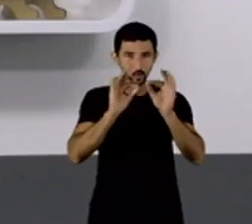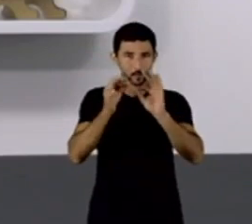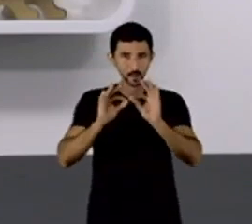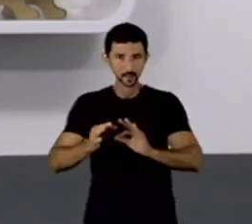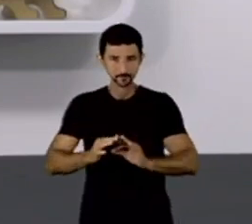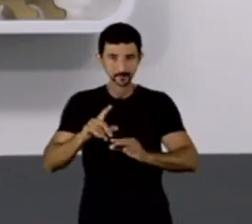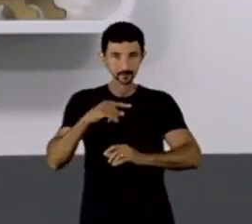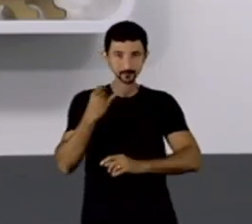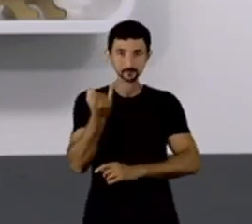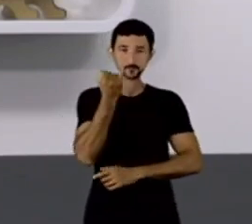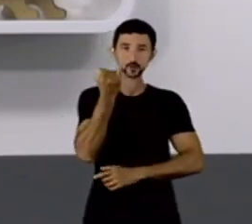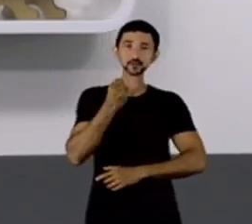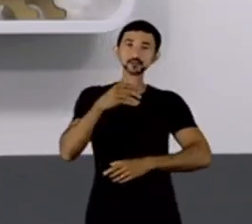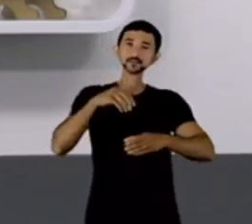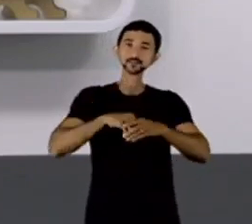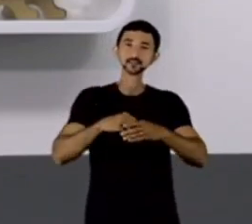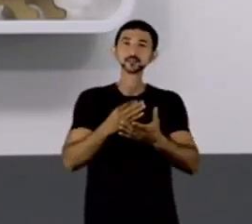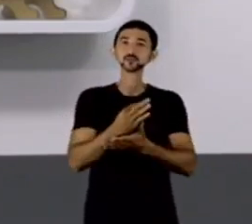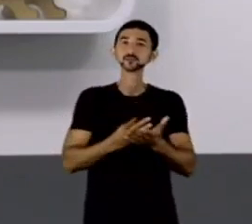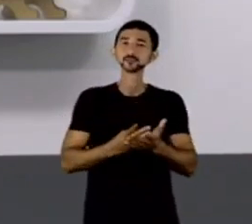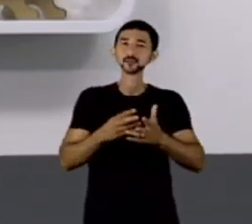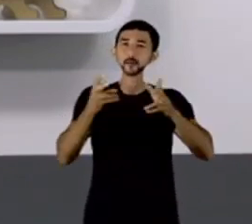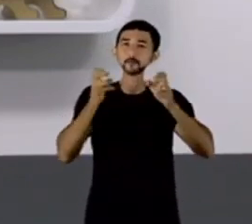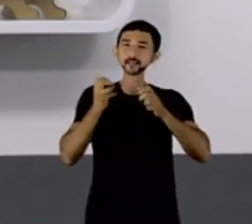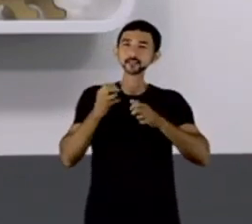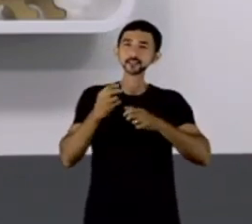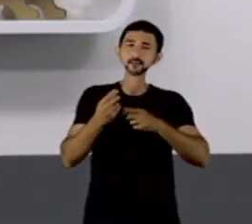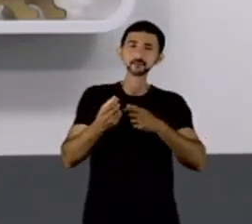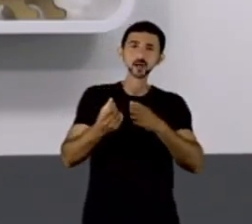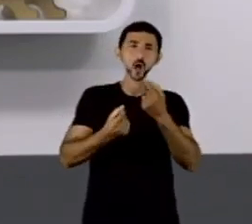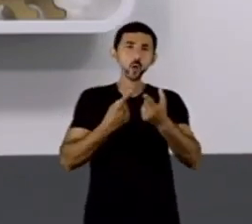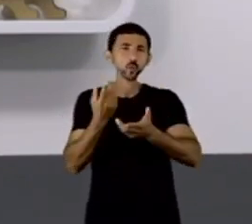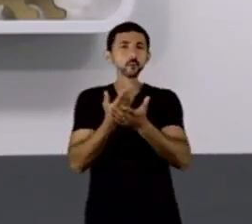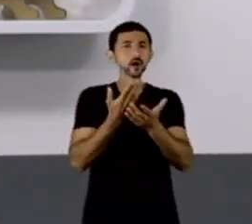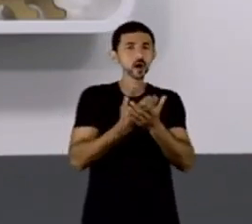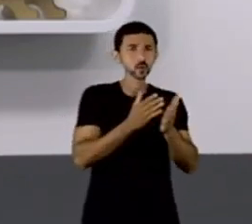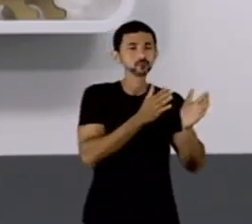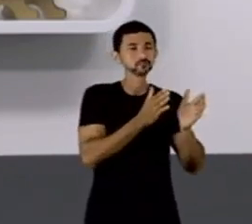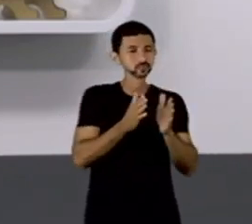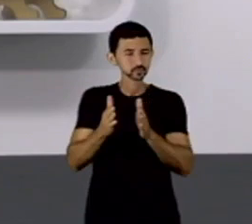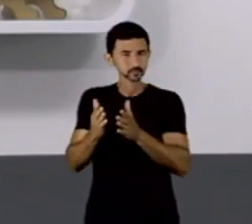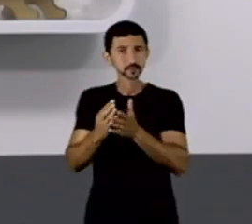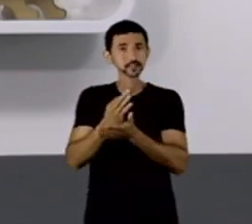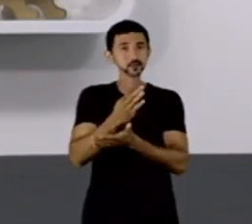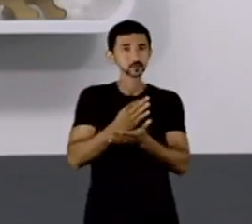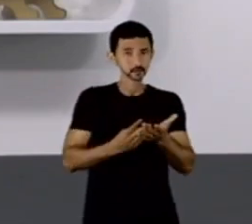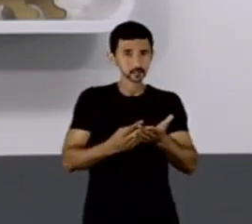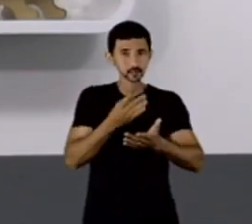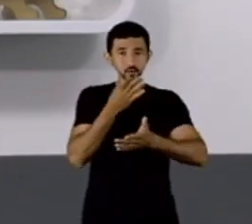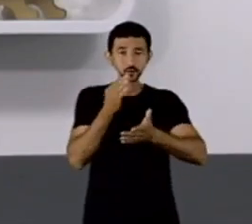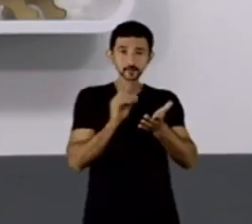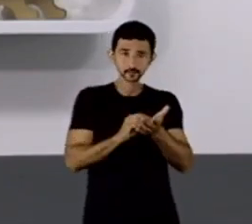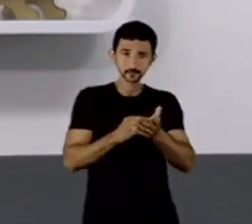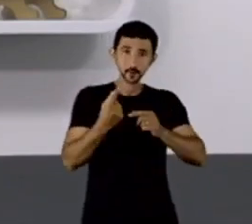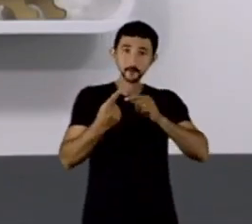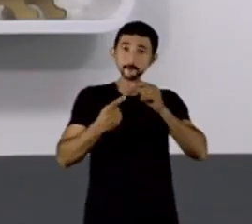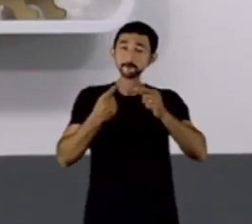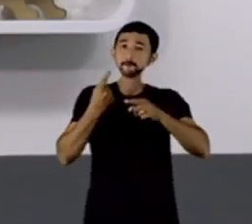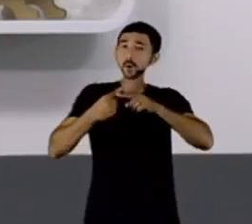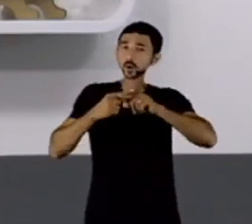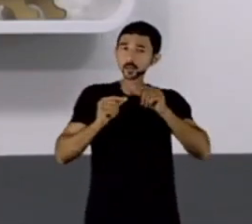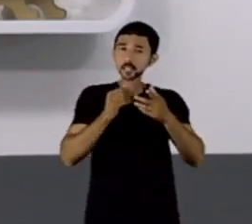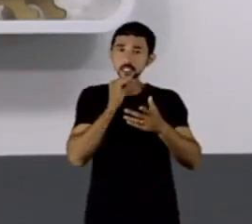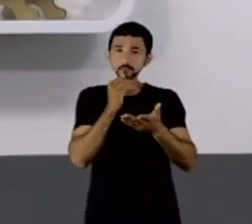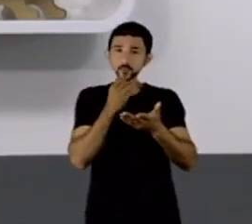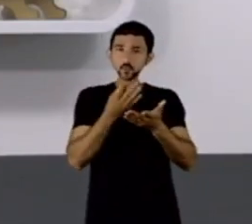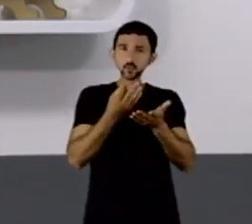que são muito importantes. Você percebe que em algumas aulas nós estamos falando dos textos opinativos, por quê? A ideia